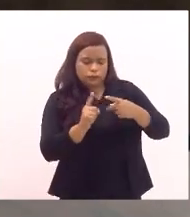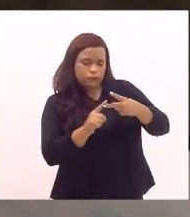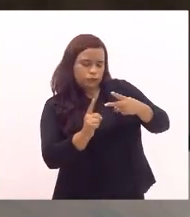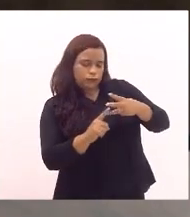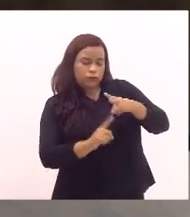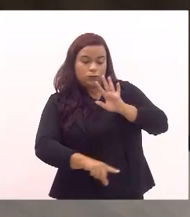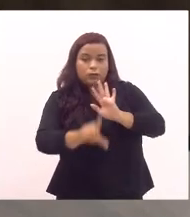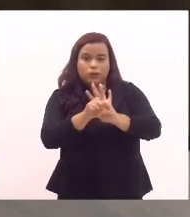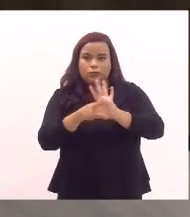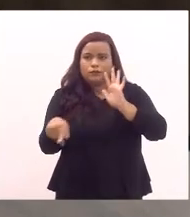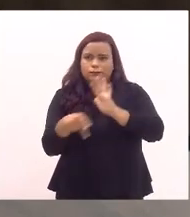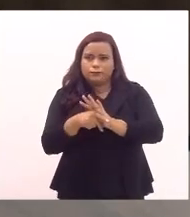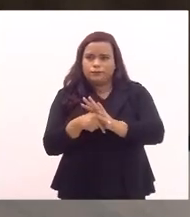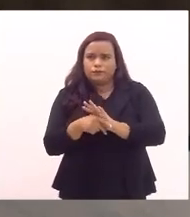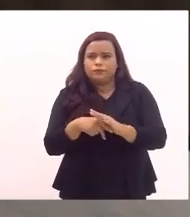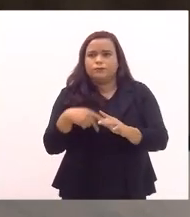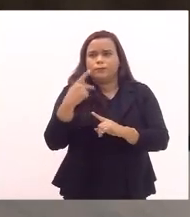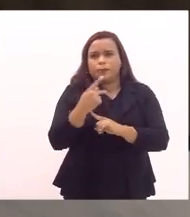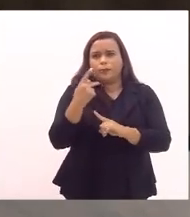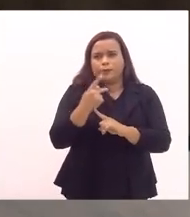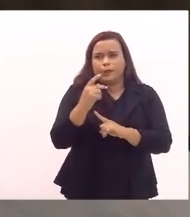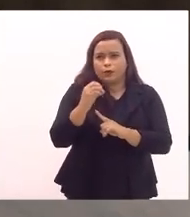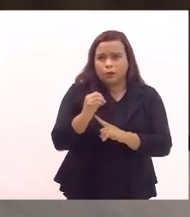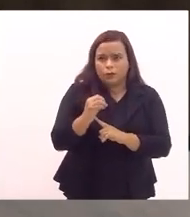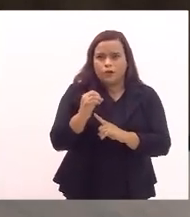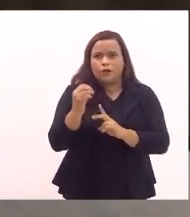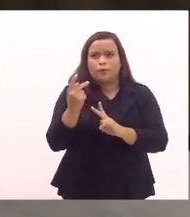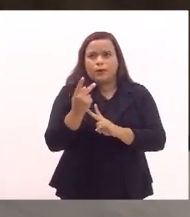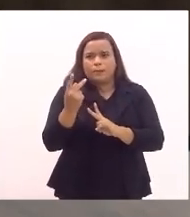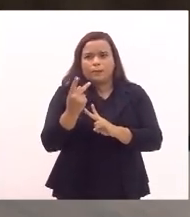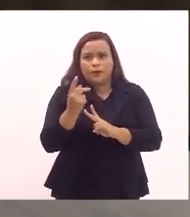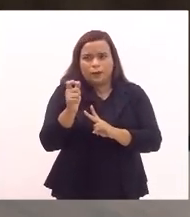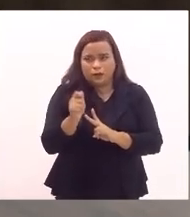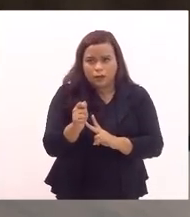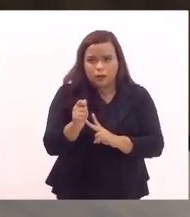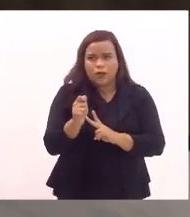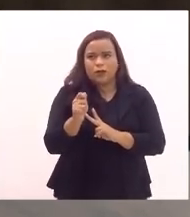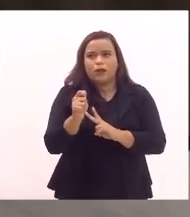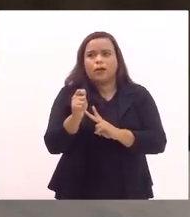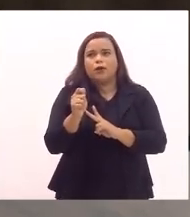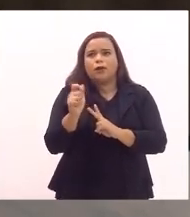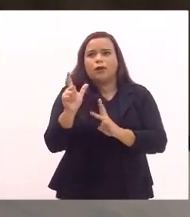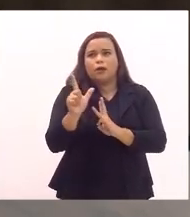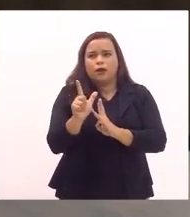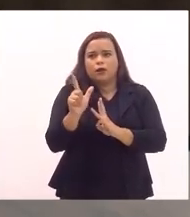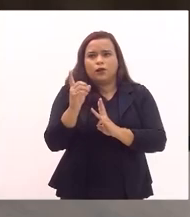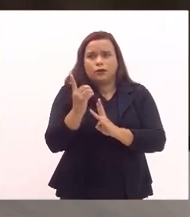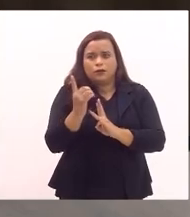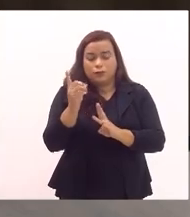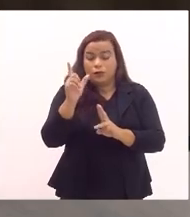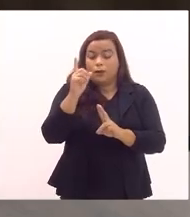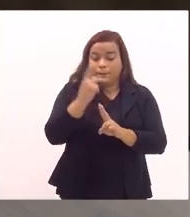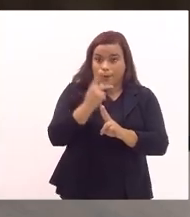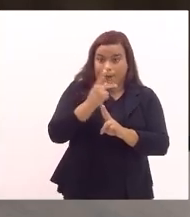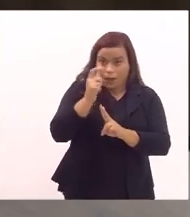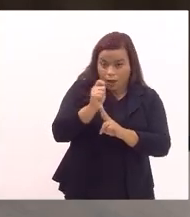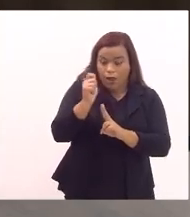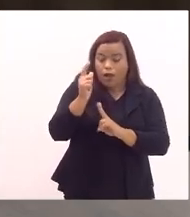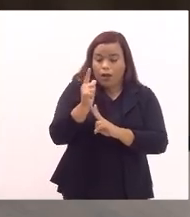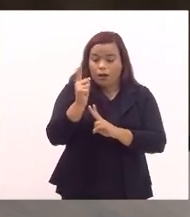leis o PP o PPA a LDB EA lua